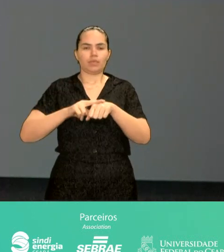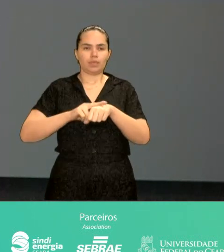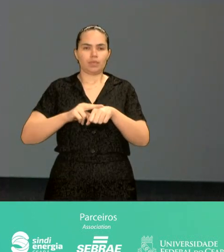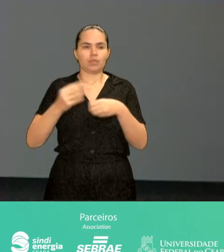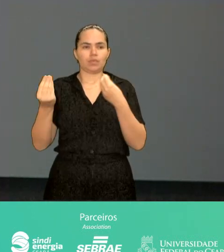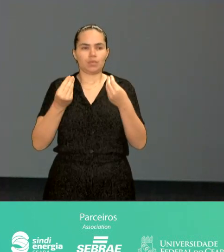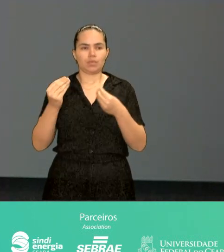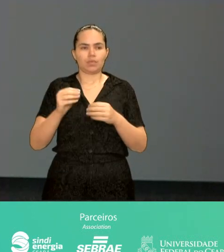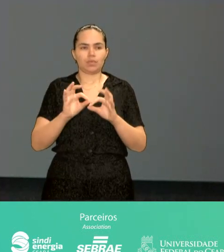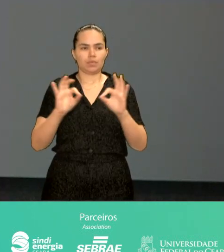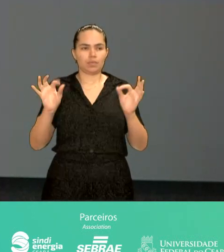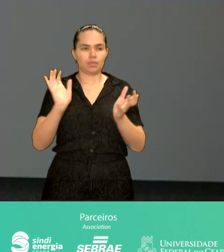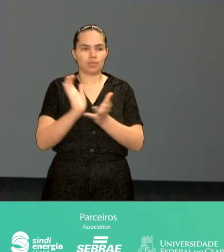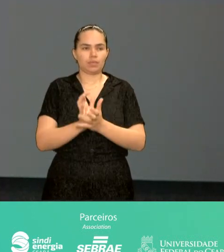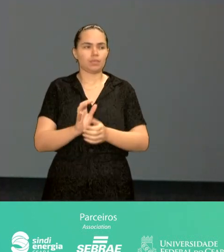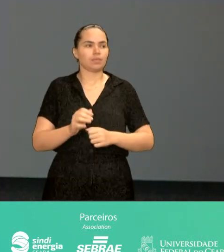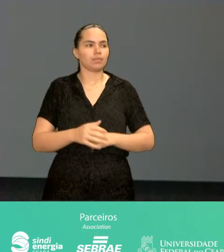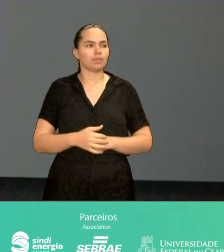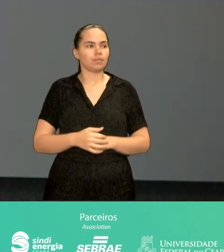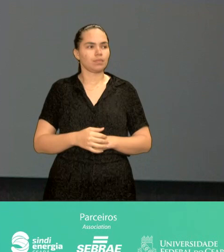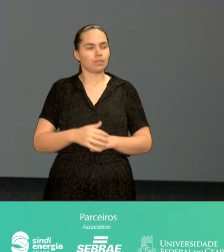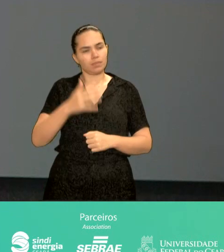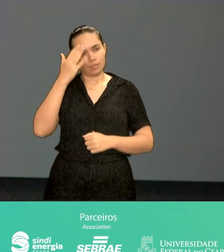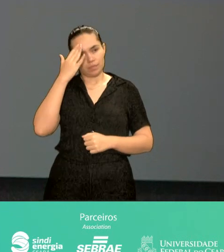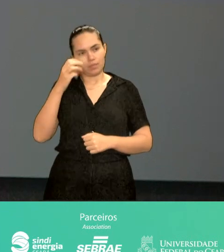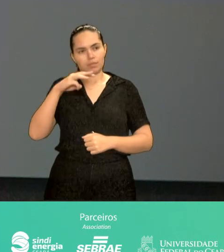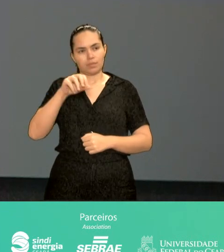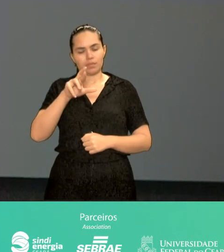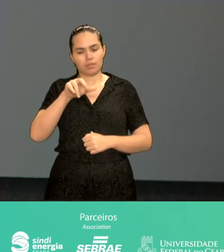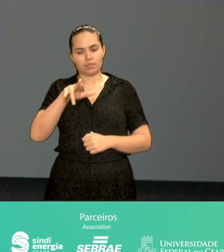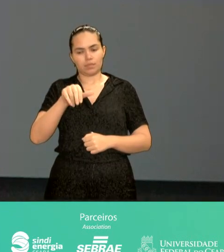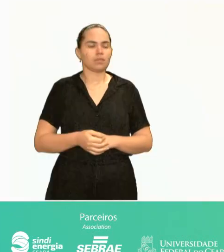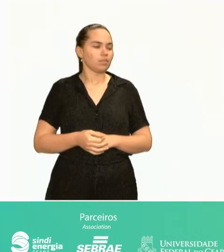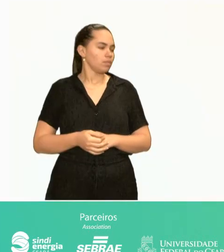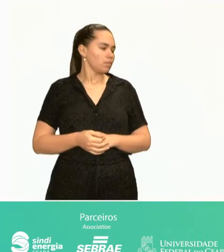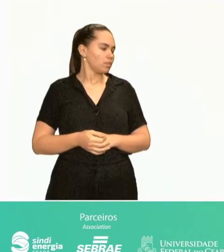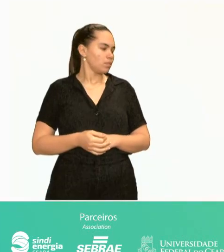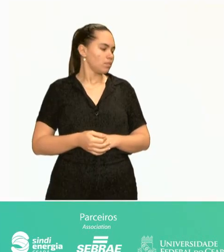da Solutions. Siemens Thank you, Marina, Energy. for your Obrigada, participation. Marina, pela sua participação.